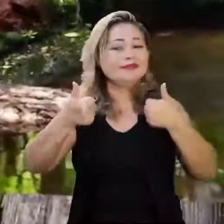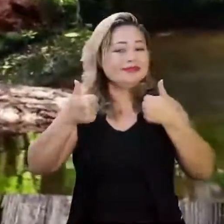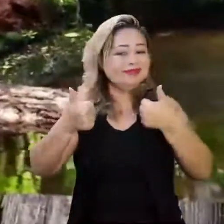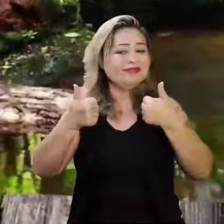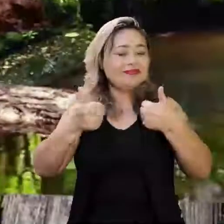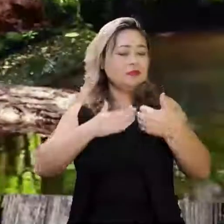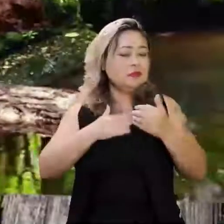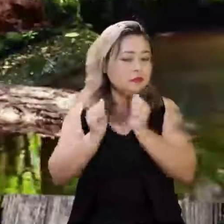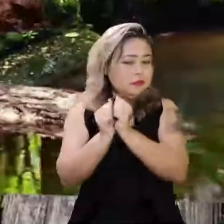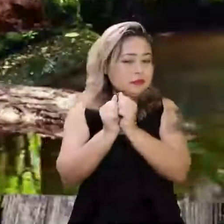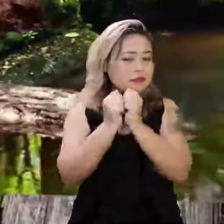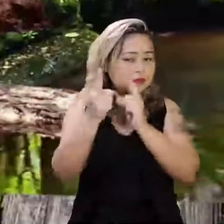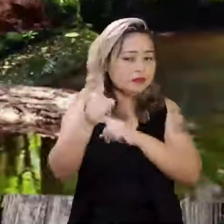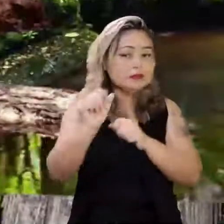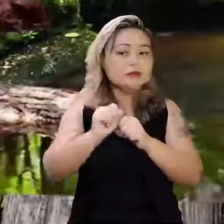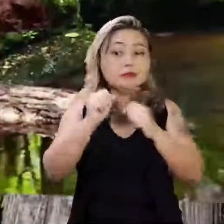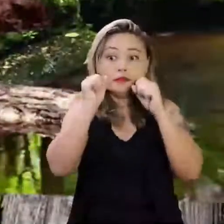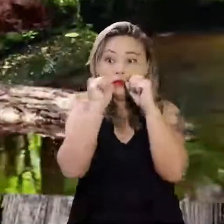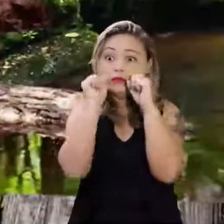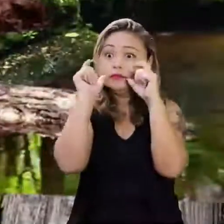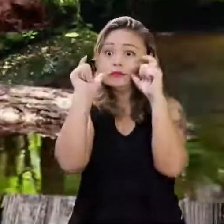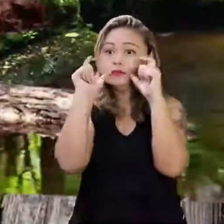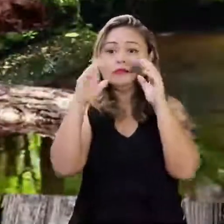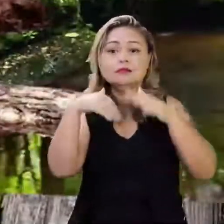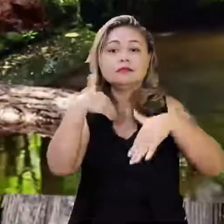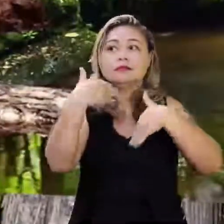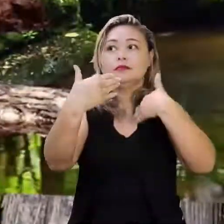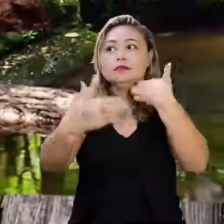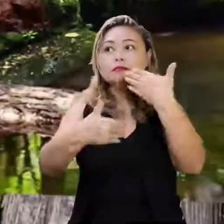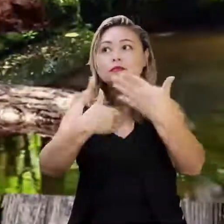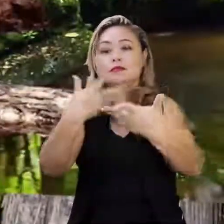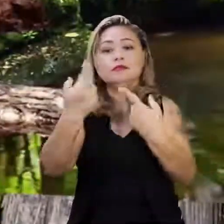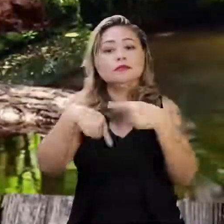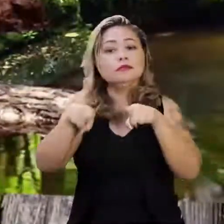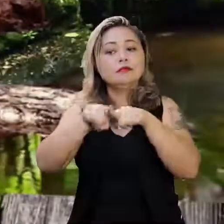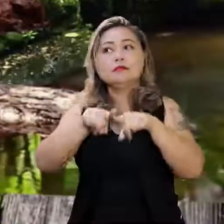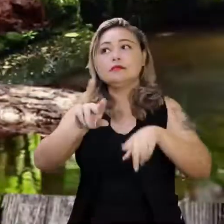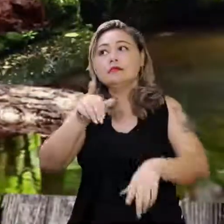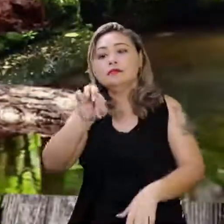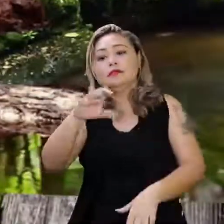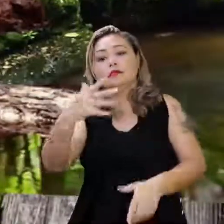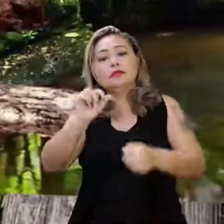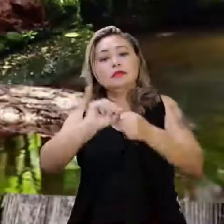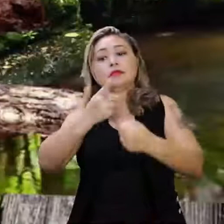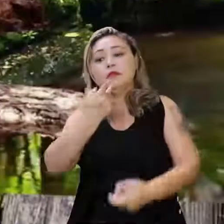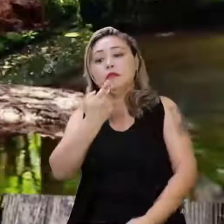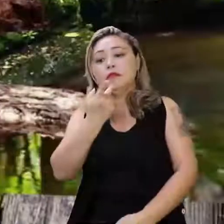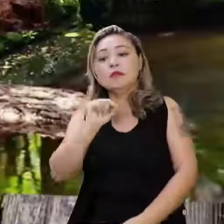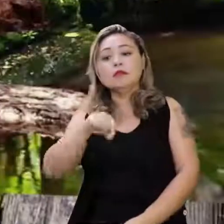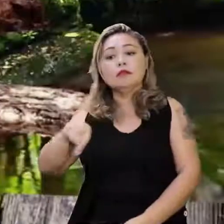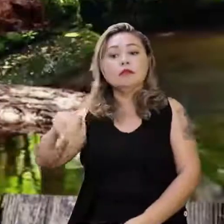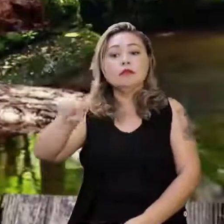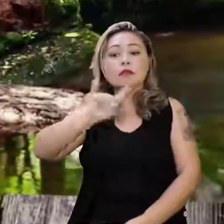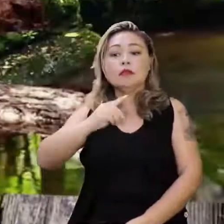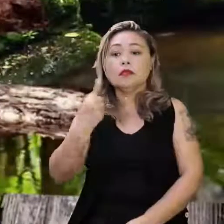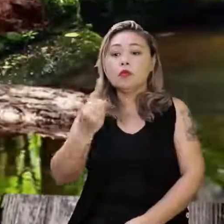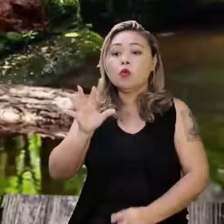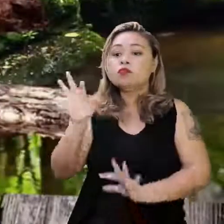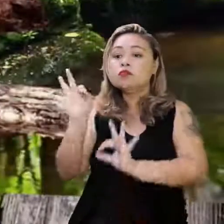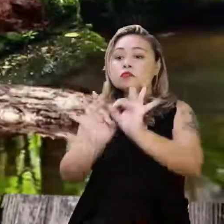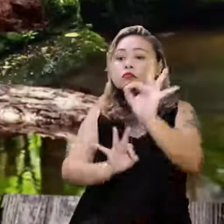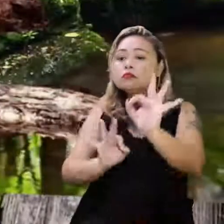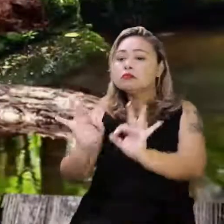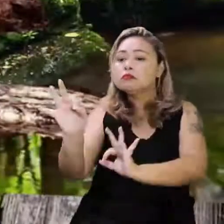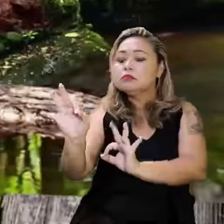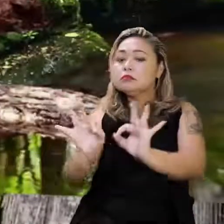Sim, eu gostava juntinho. Presta atenção. Quando a gente fala de processo de especiação, nós estamos falando de